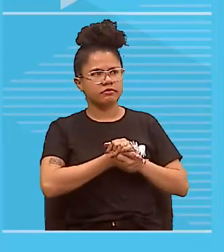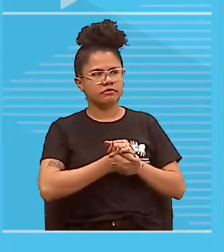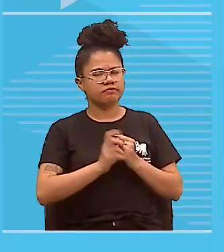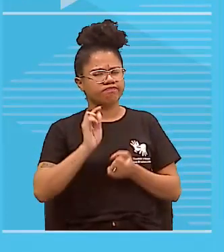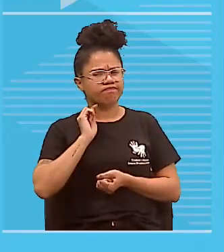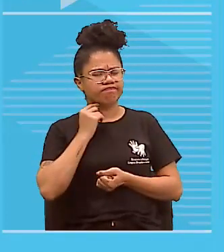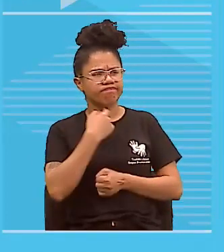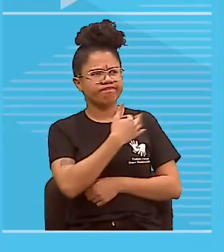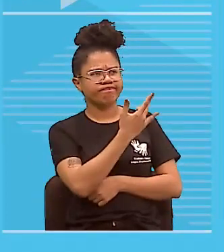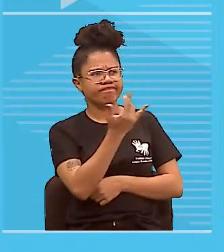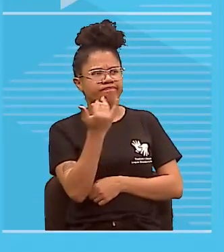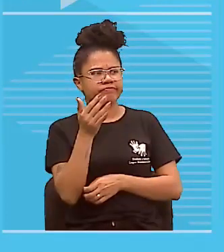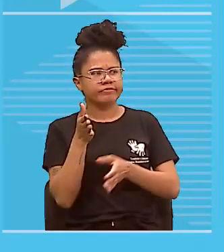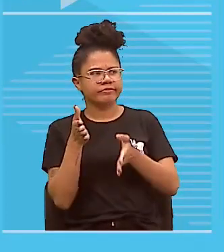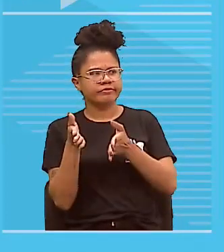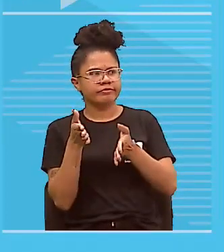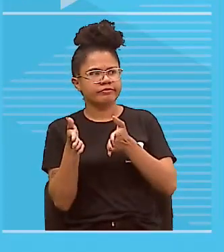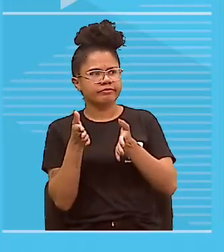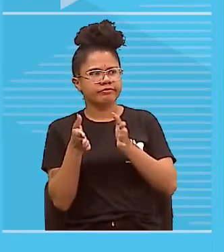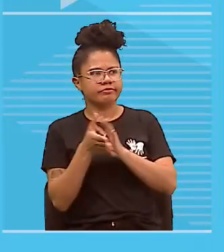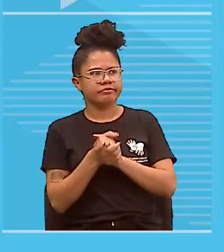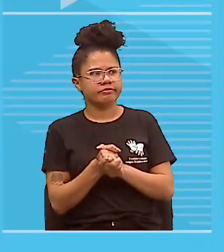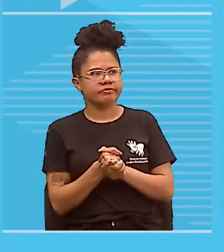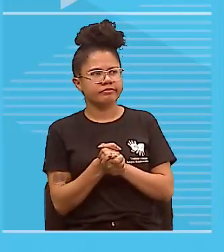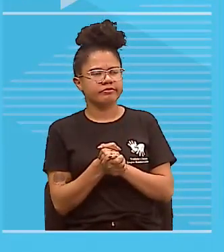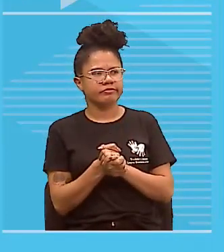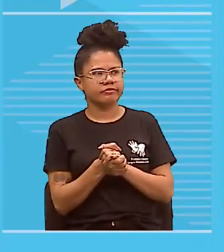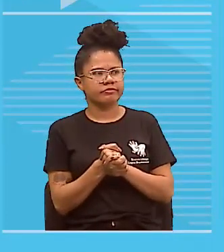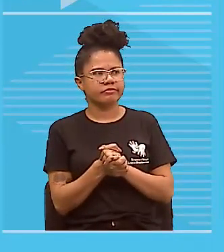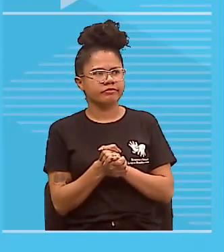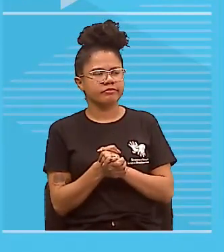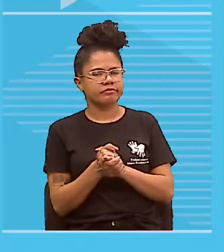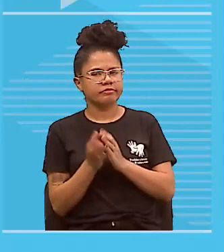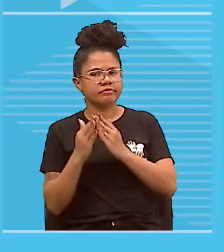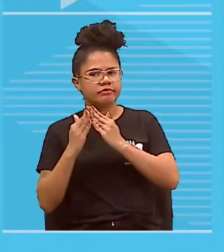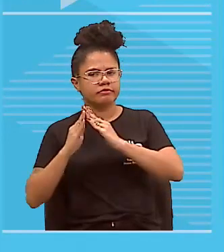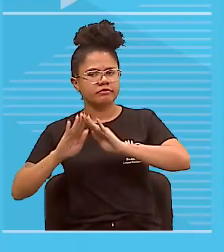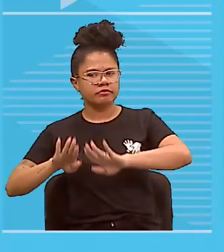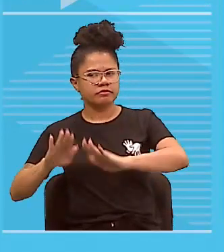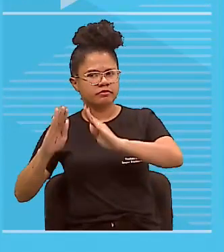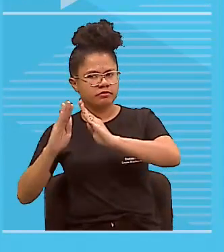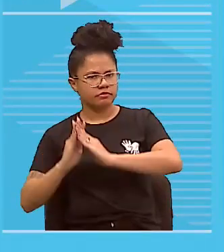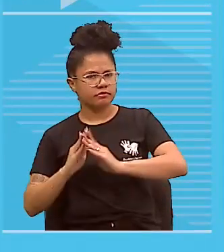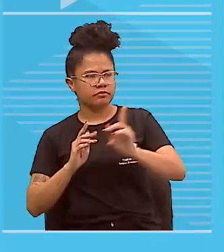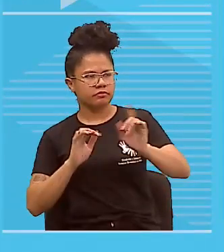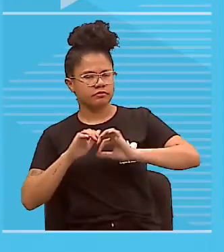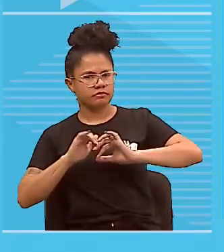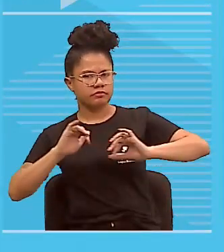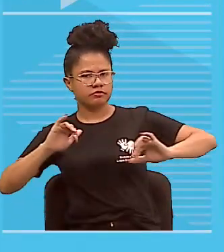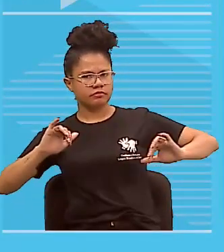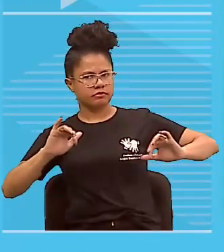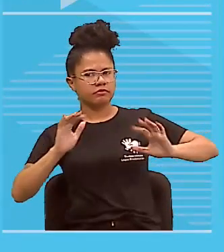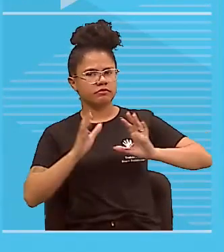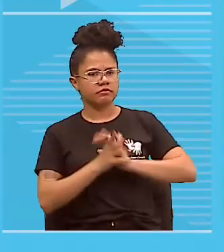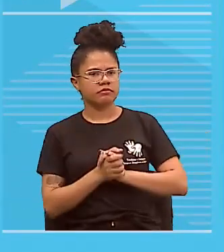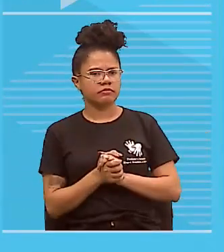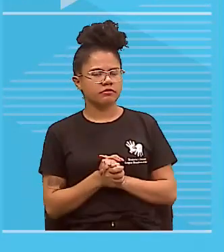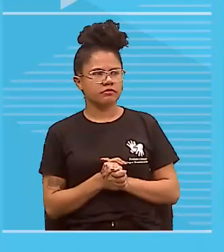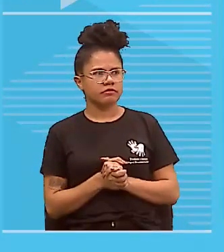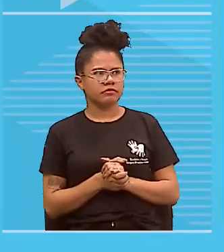do isolamento, né, o mesmo mapa mostrando a diminuição disso. Olha como é interessante, né, gente, a gente